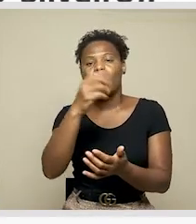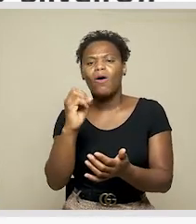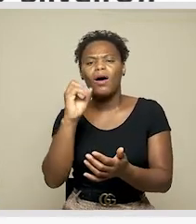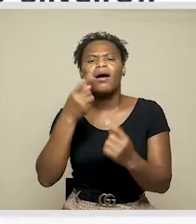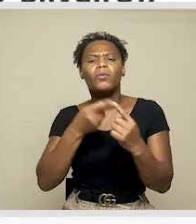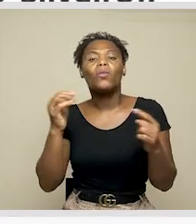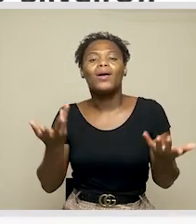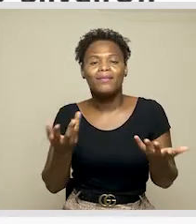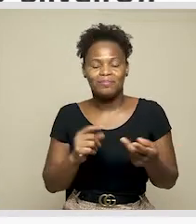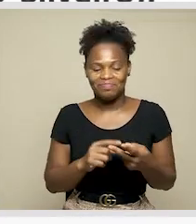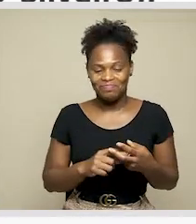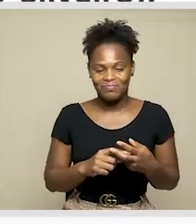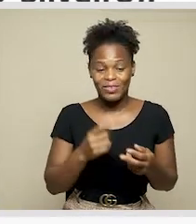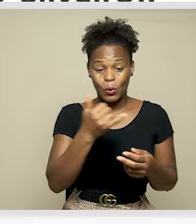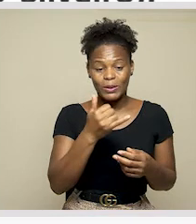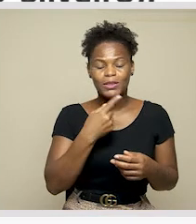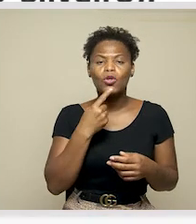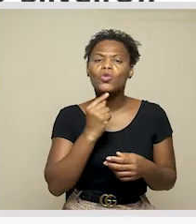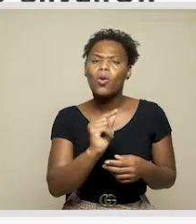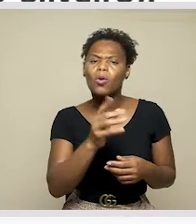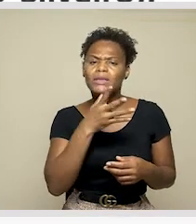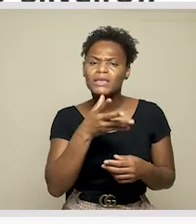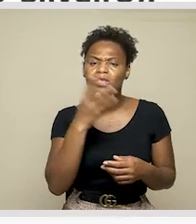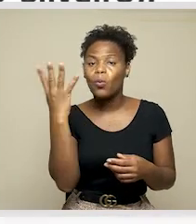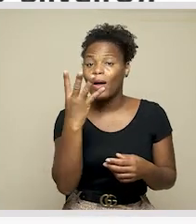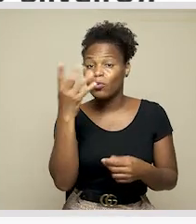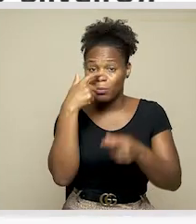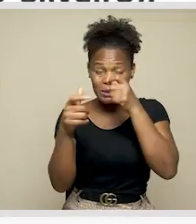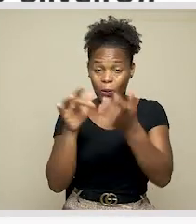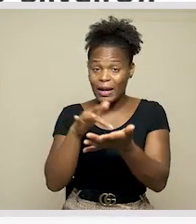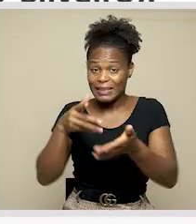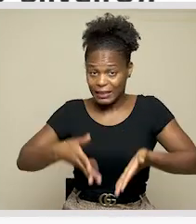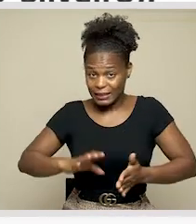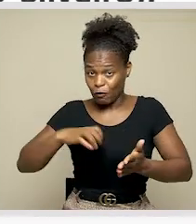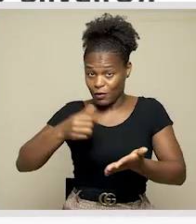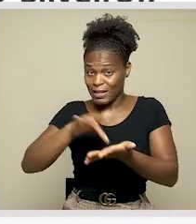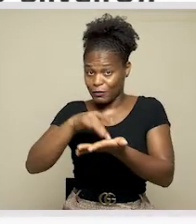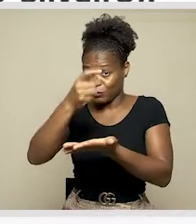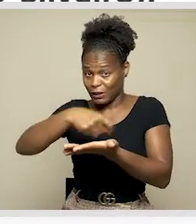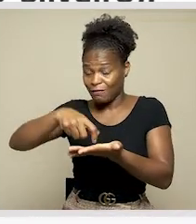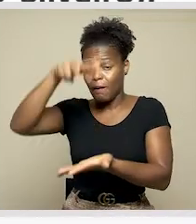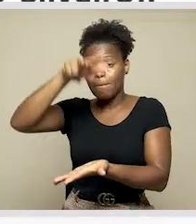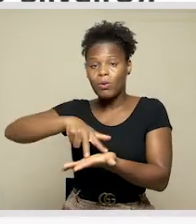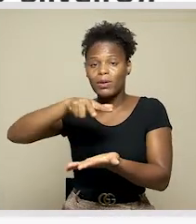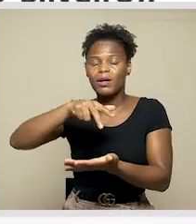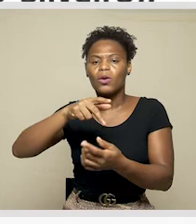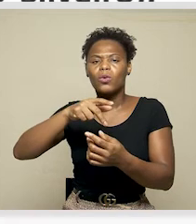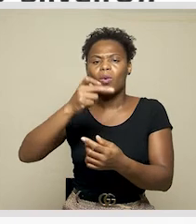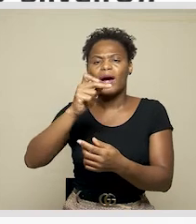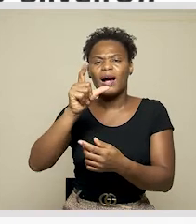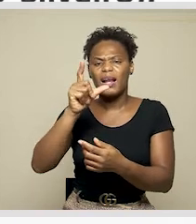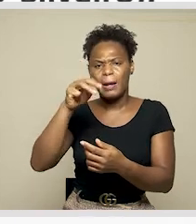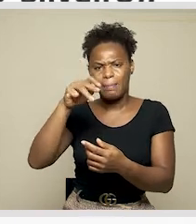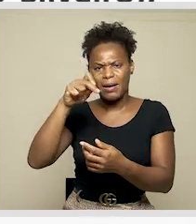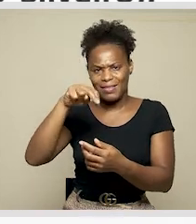Oficial? 2. Indique nomes de 4 autores cabo-verdianos que publicaram no Almanaque